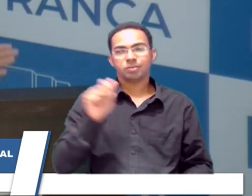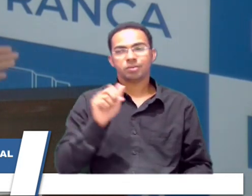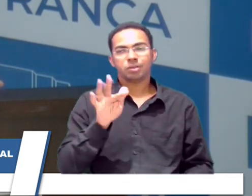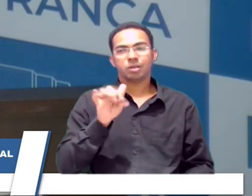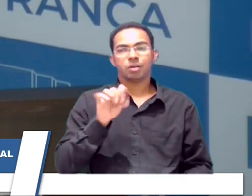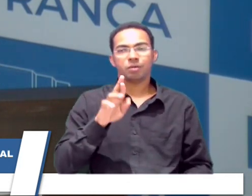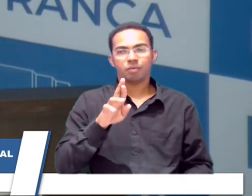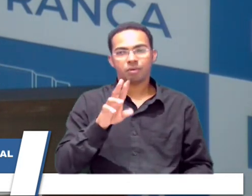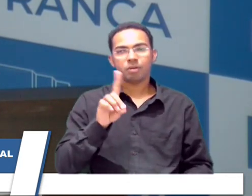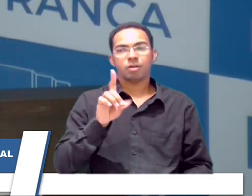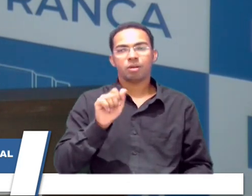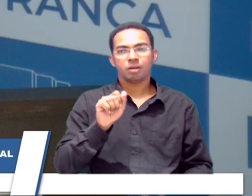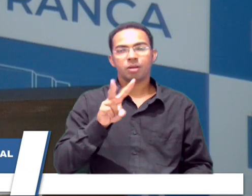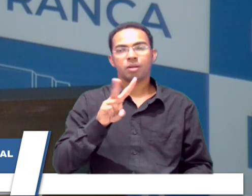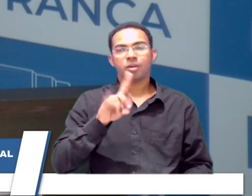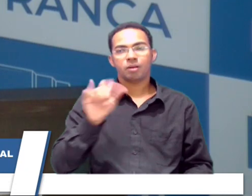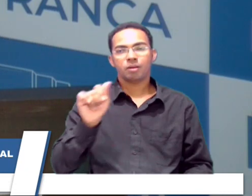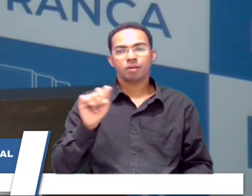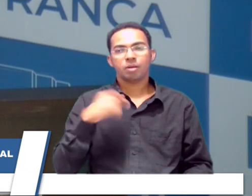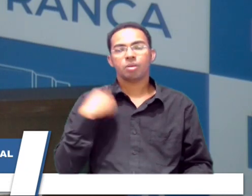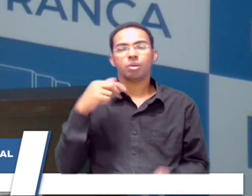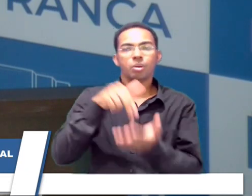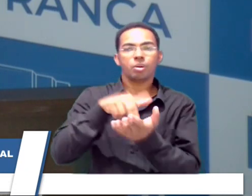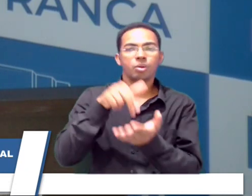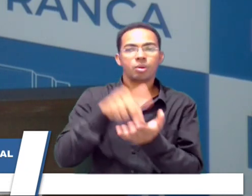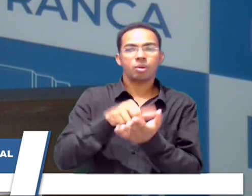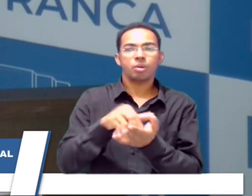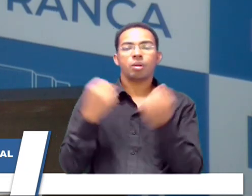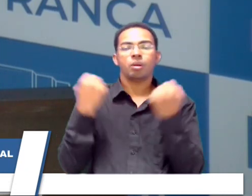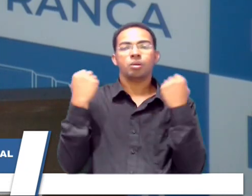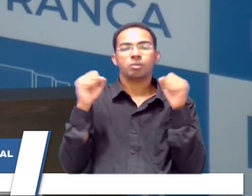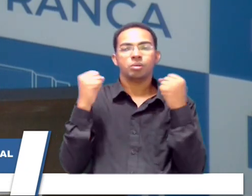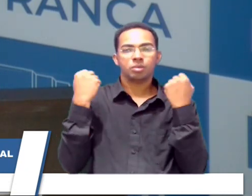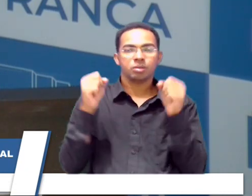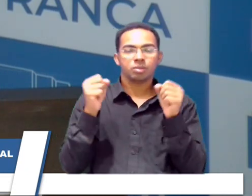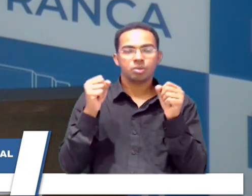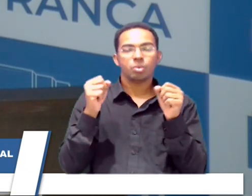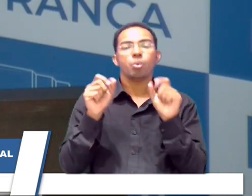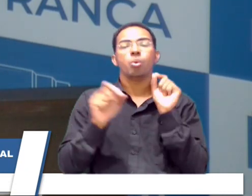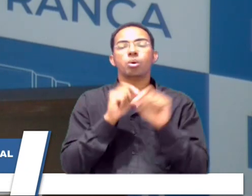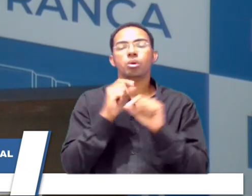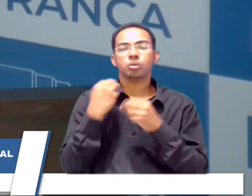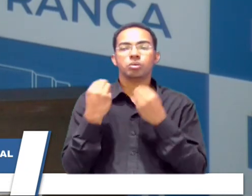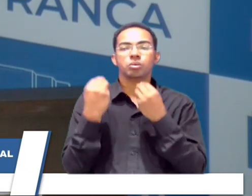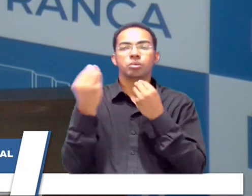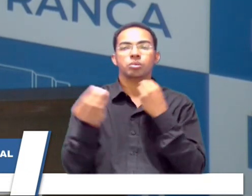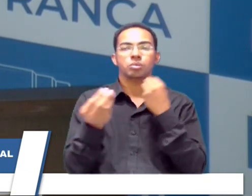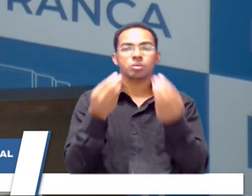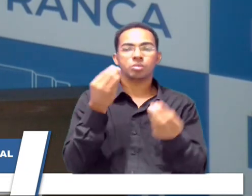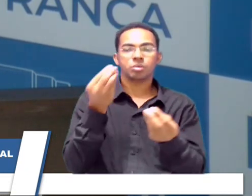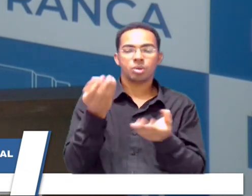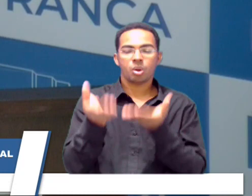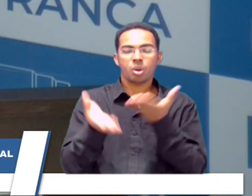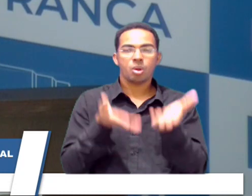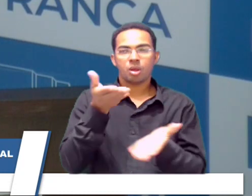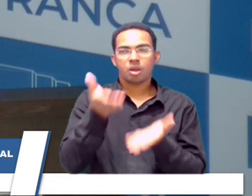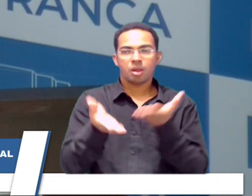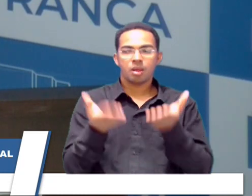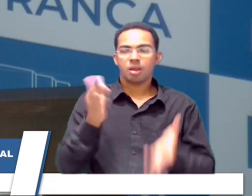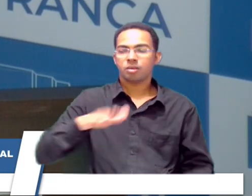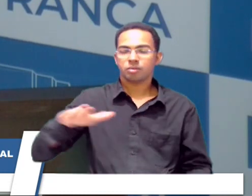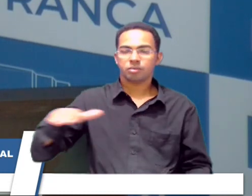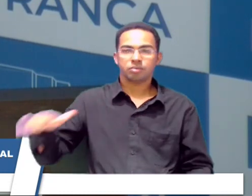que não foi passado, né, nós temos um núcleo de terapias, onde nós fornecemos os tratamentos para as crianças,